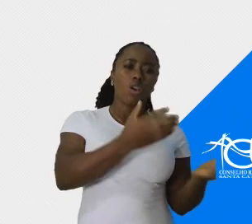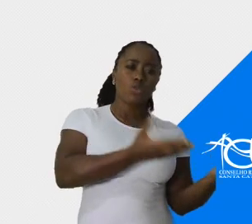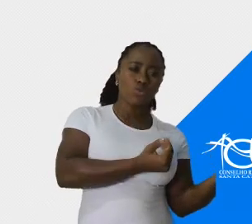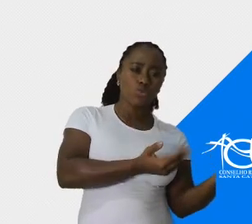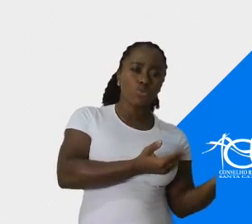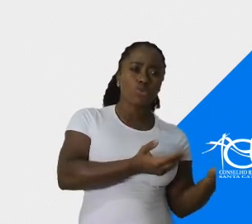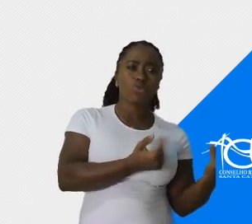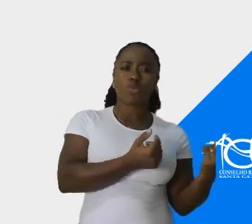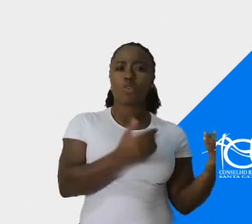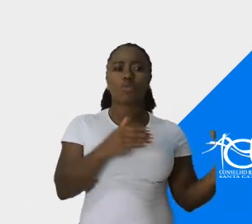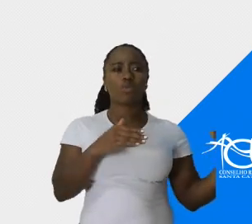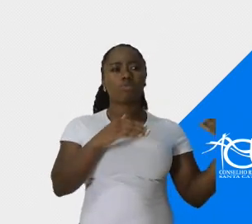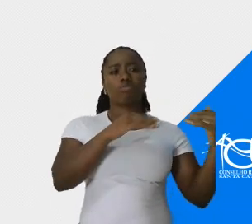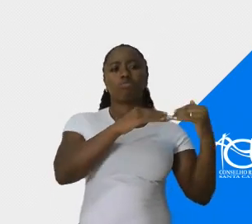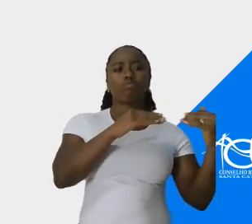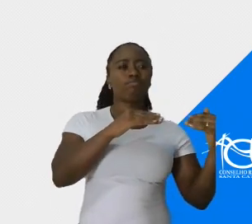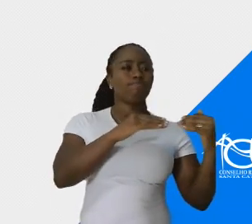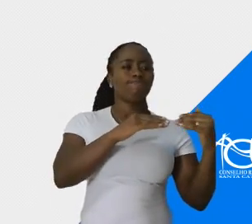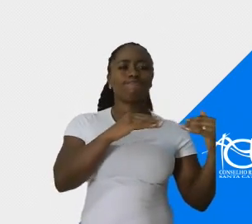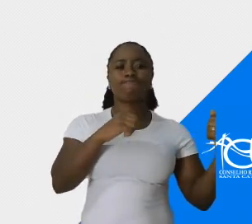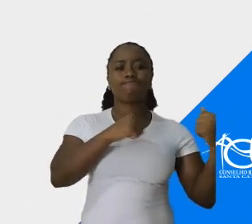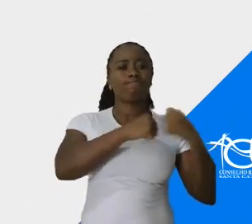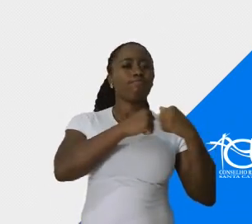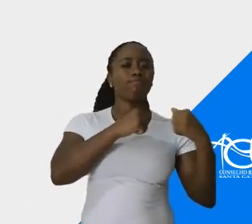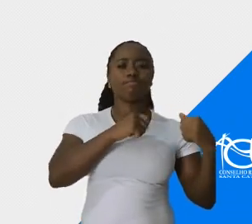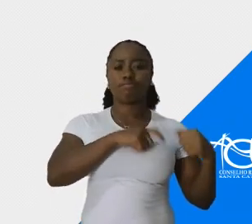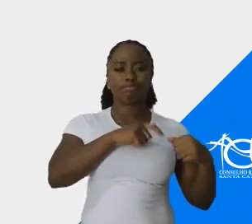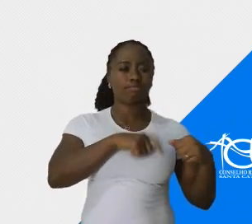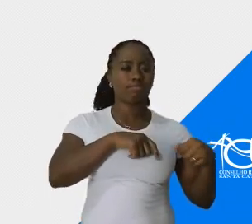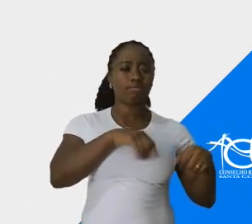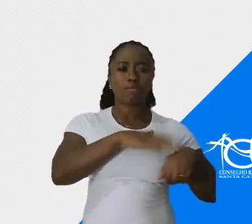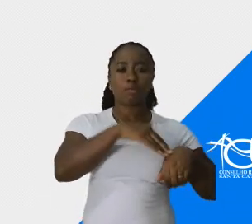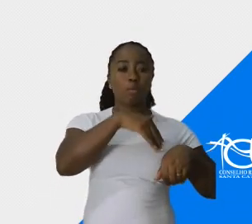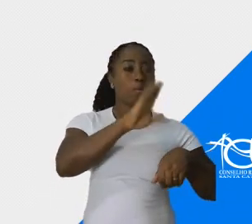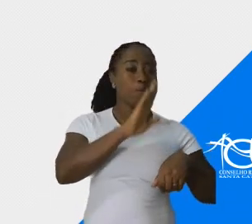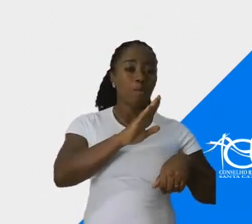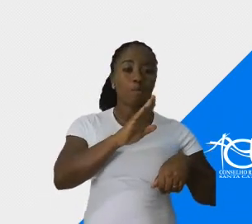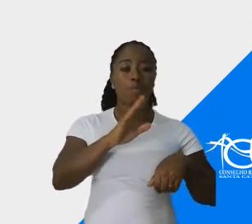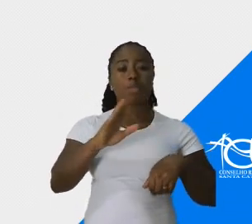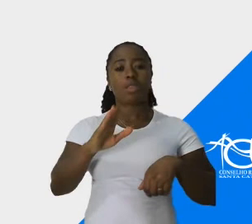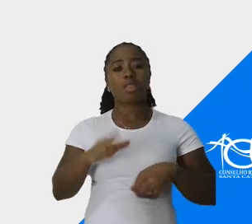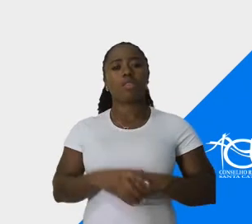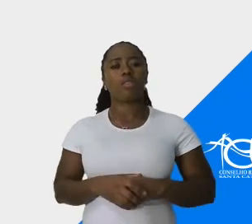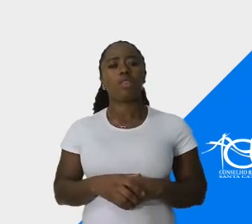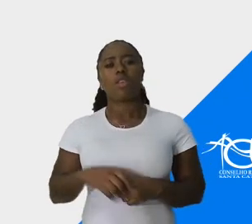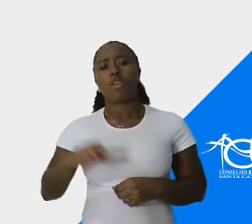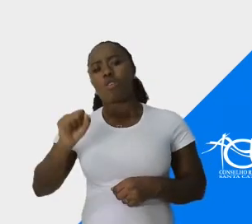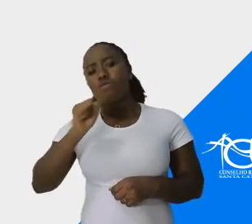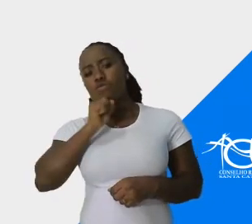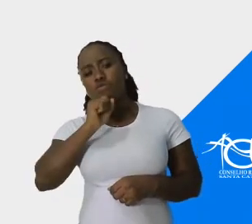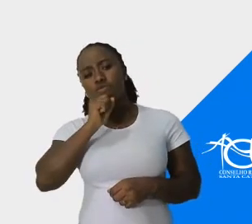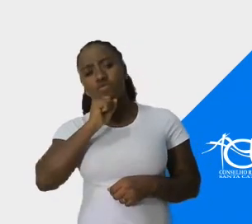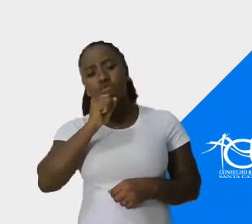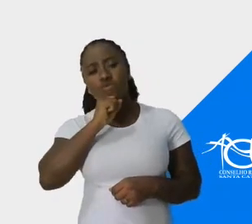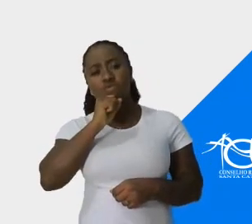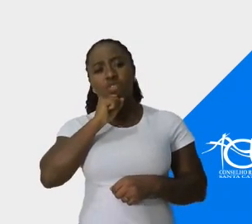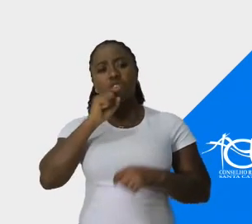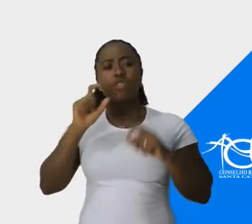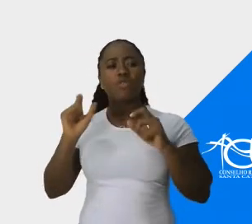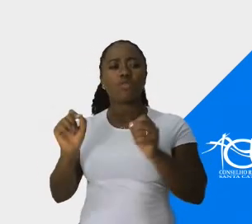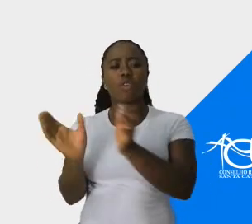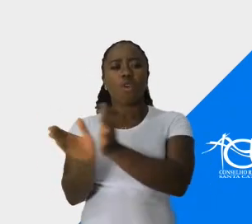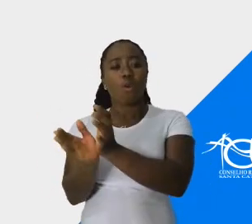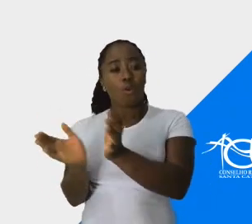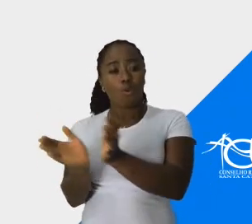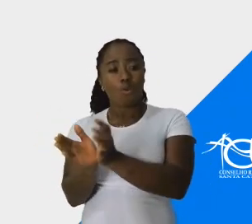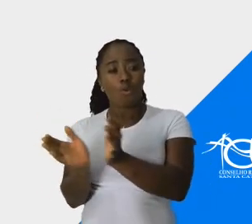frontais, corticais. Os idosos tendem a acidentes laterais, né? Tendem a mais